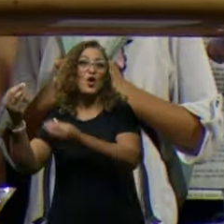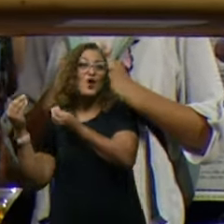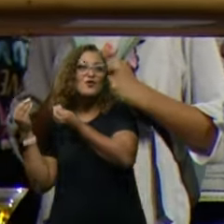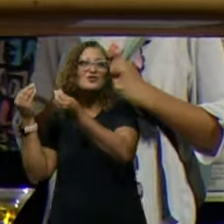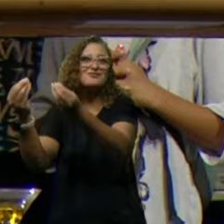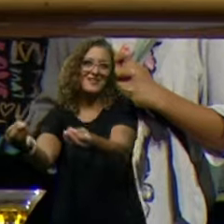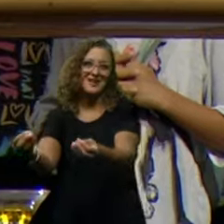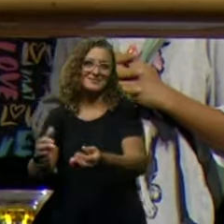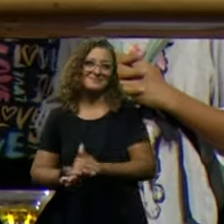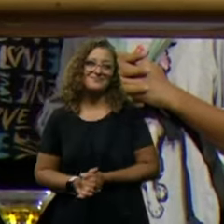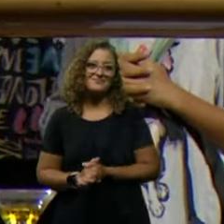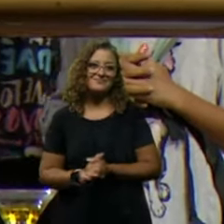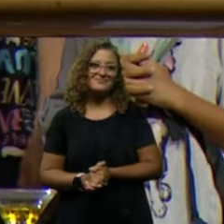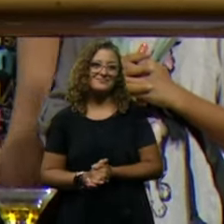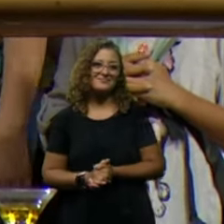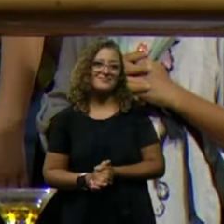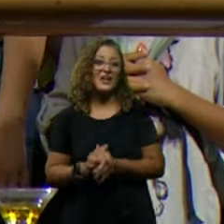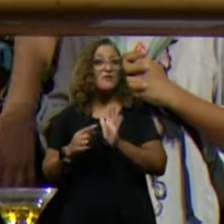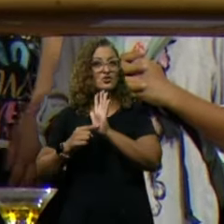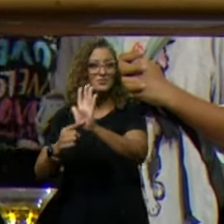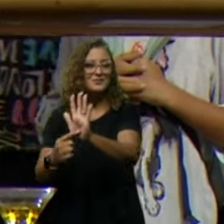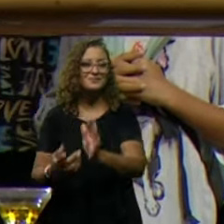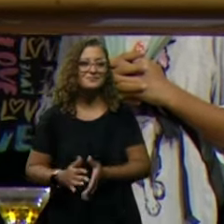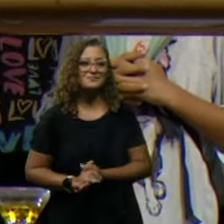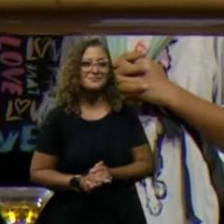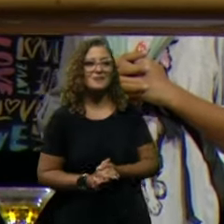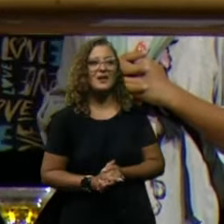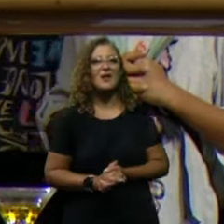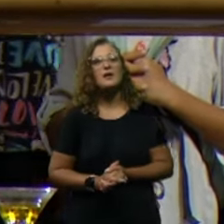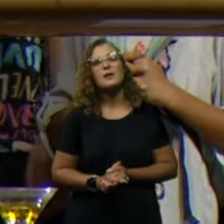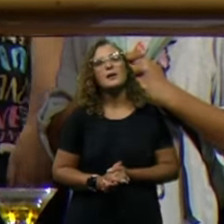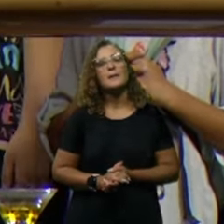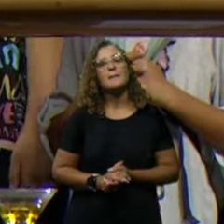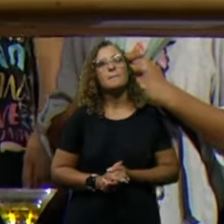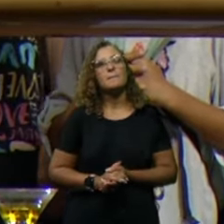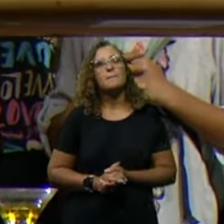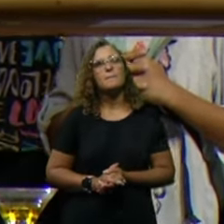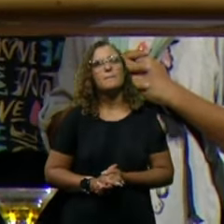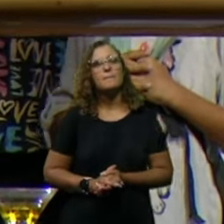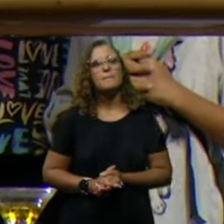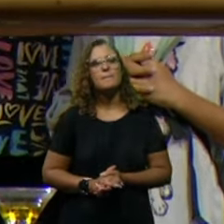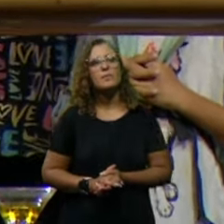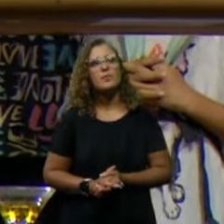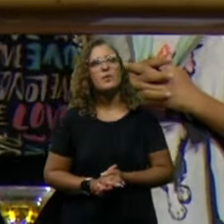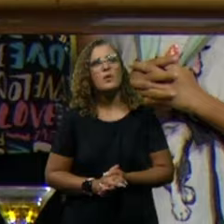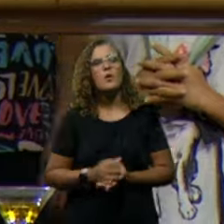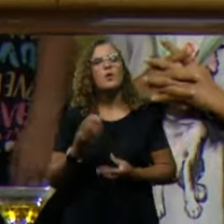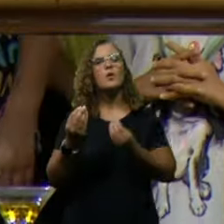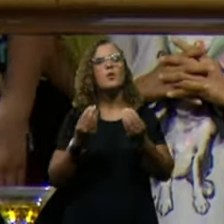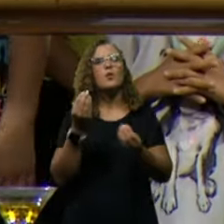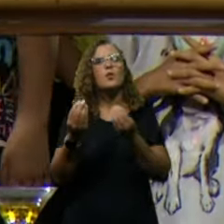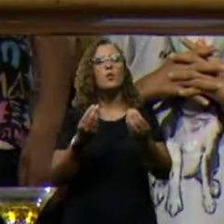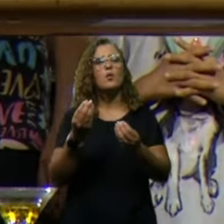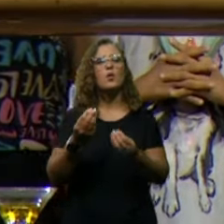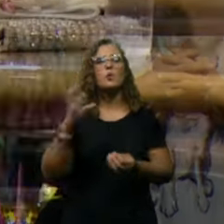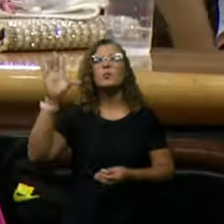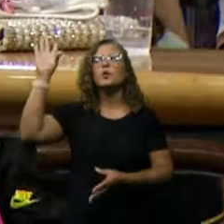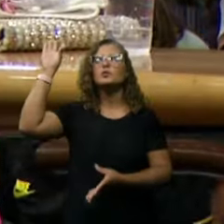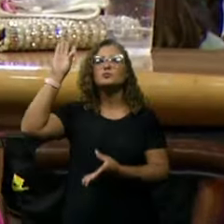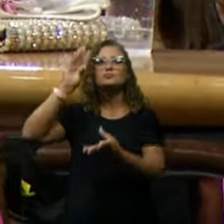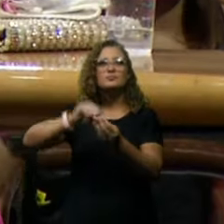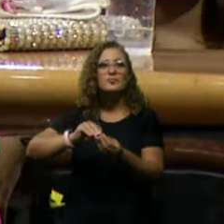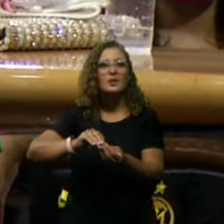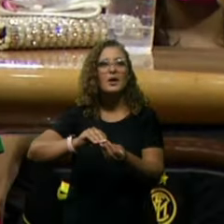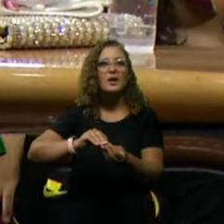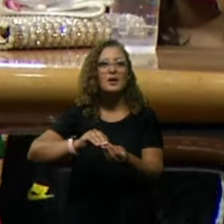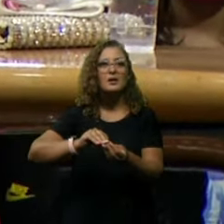sai do que é seu porque eu vou te dar o que é foi a equação aqui gente deixa o que